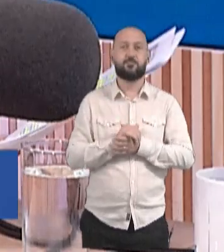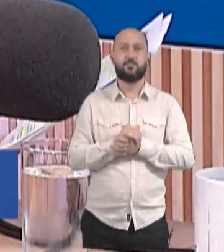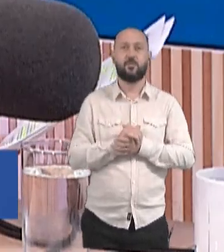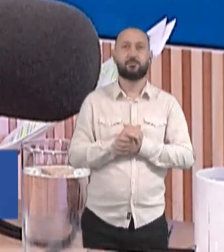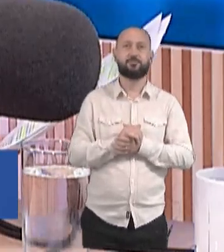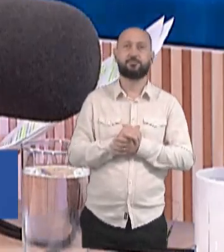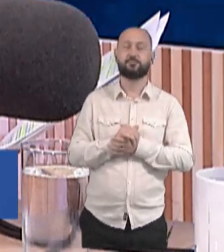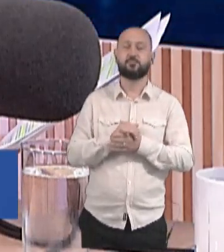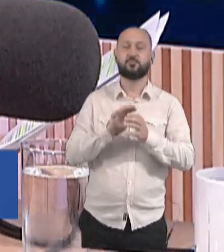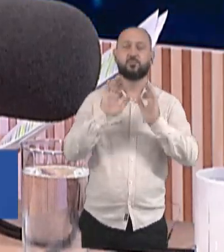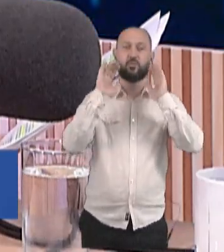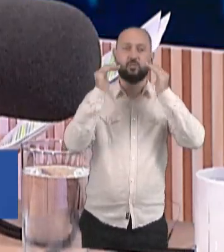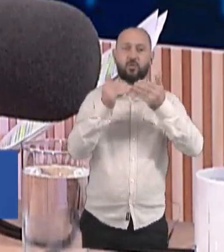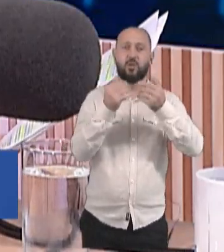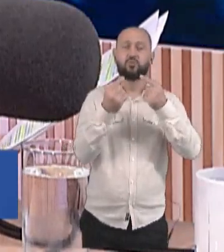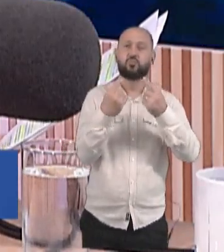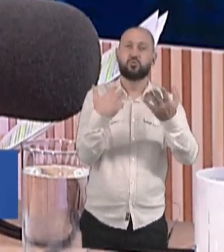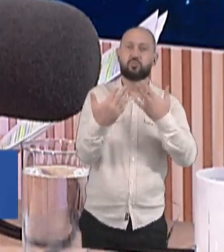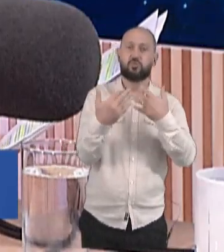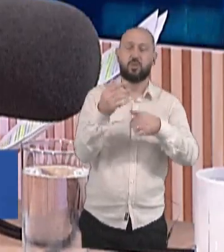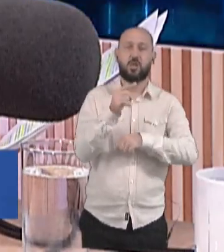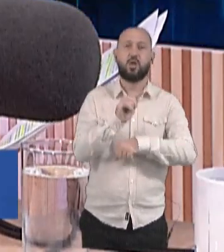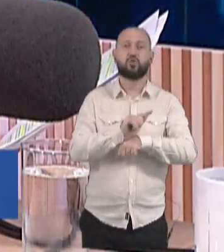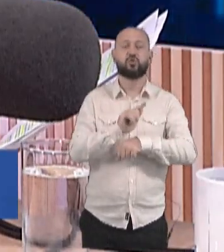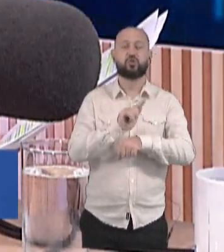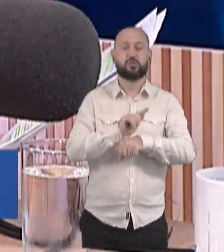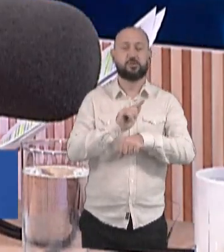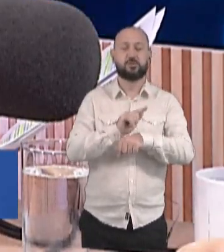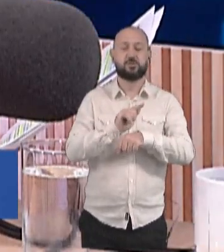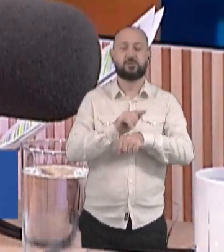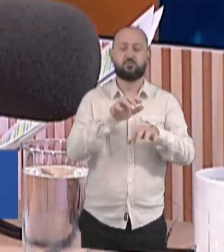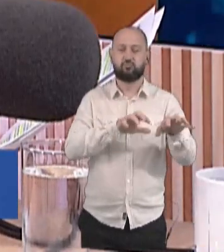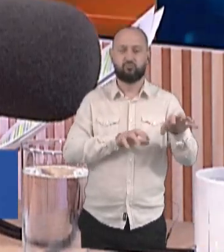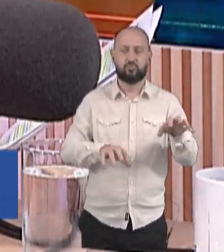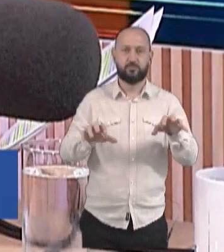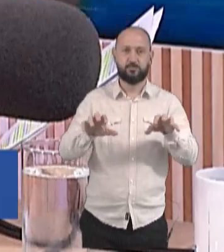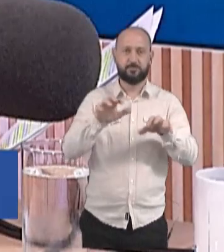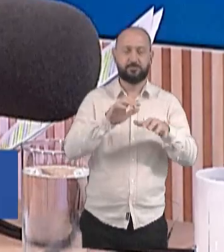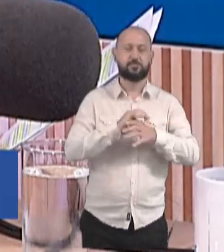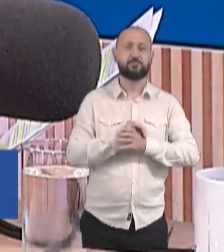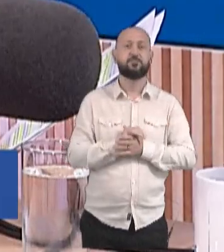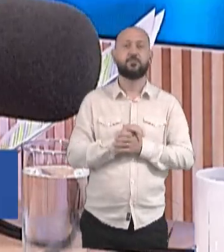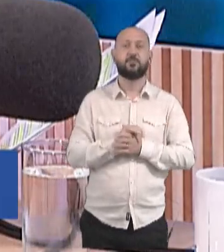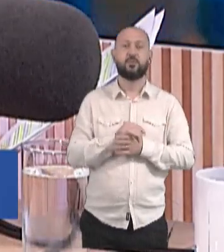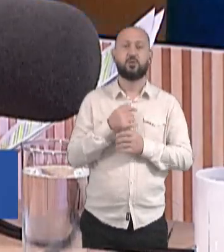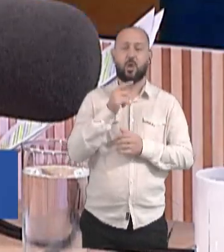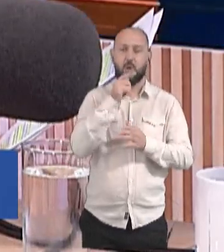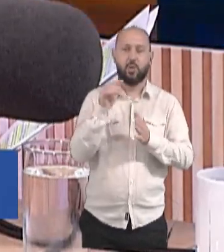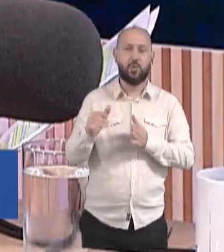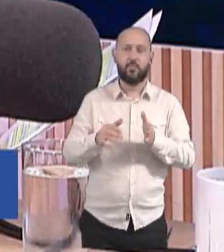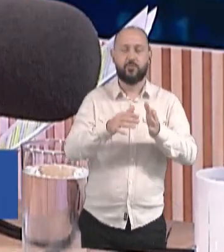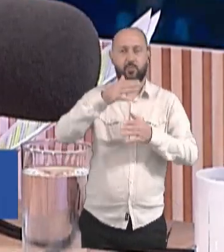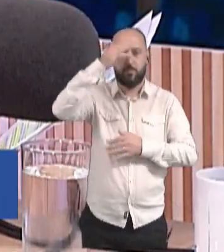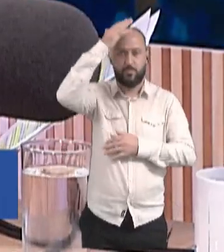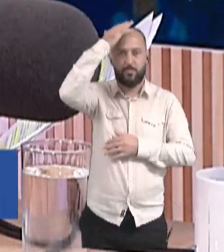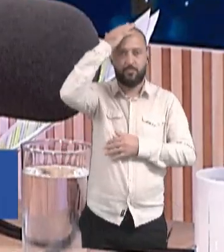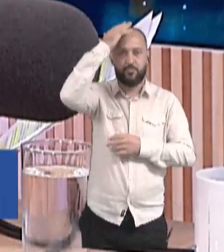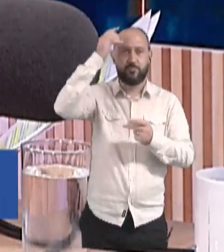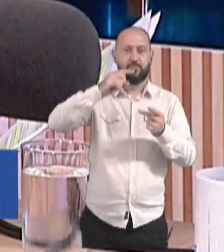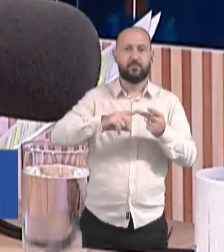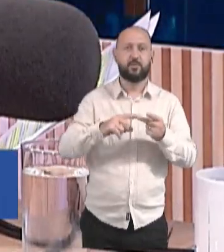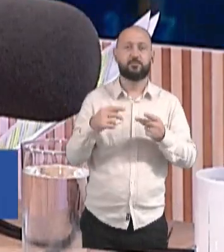foi focado em discutir a gestão sustentável das bacias hidrográficas dos rios Paraná